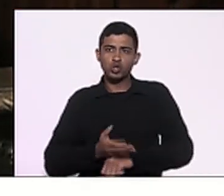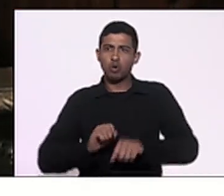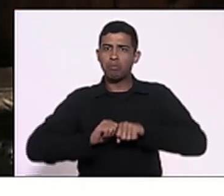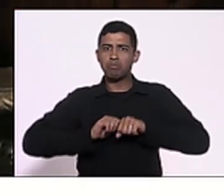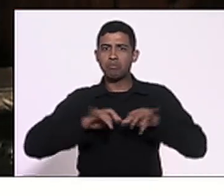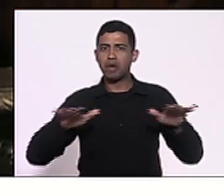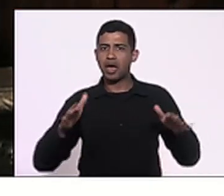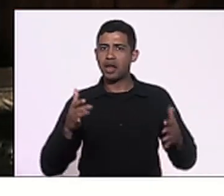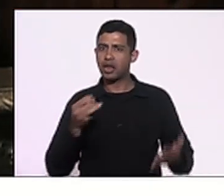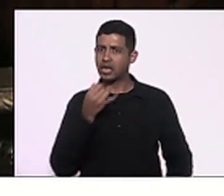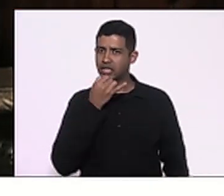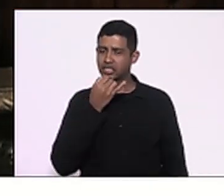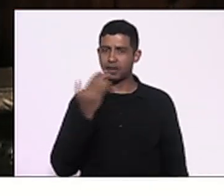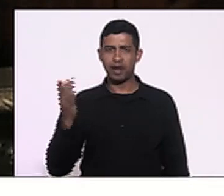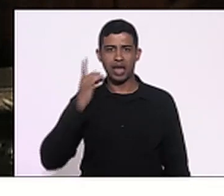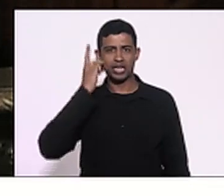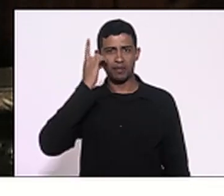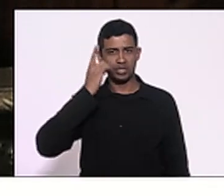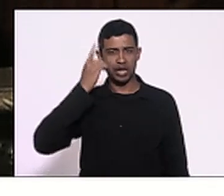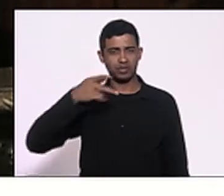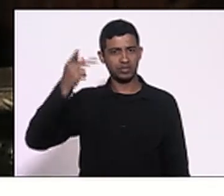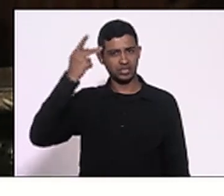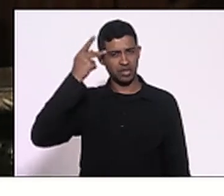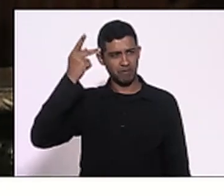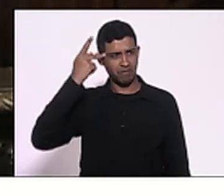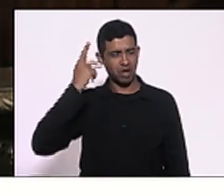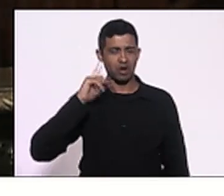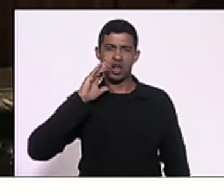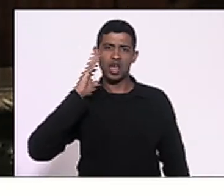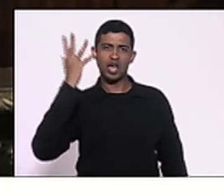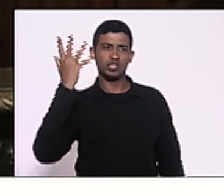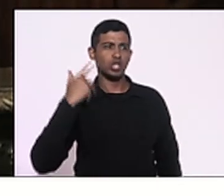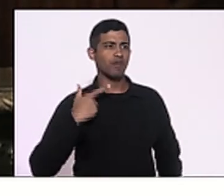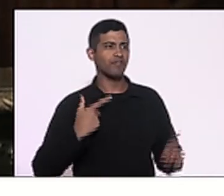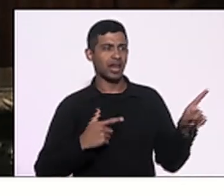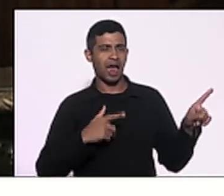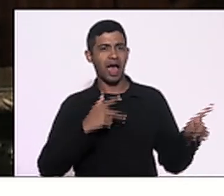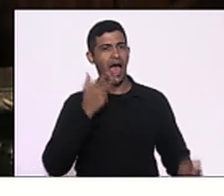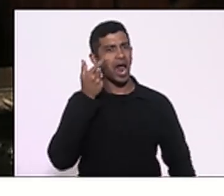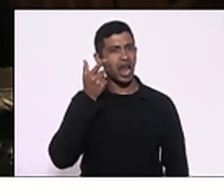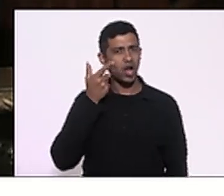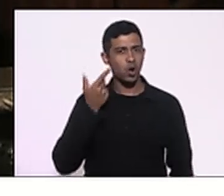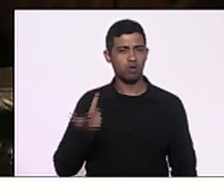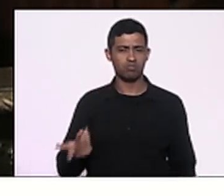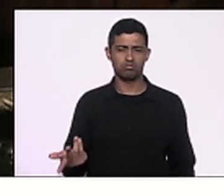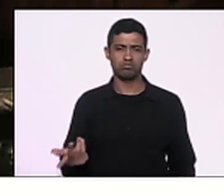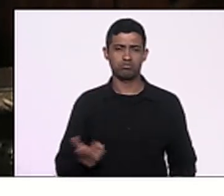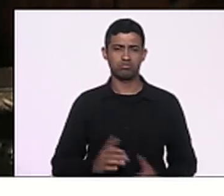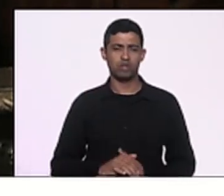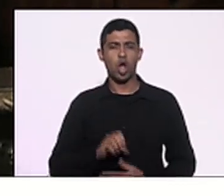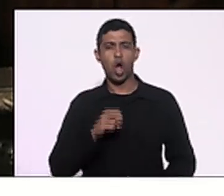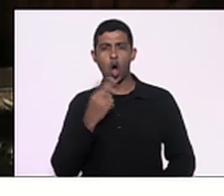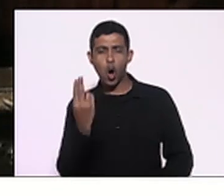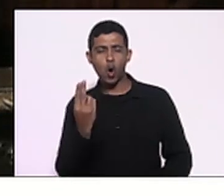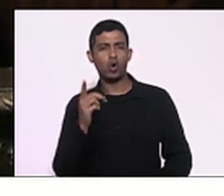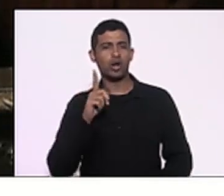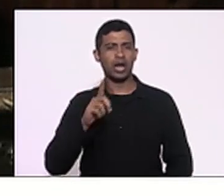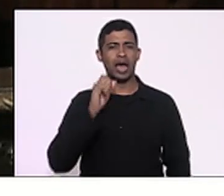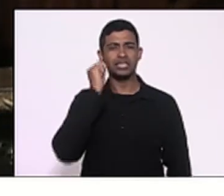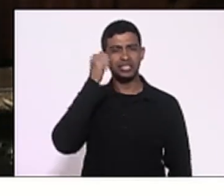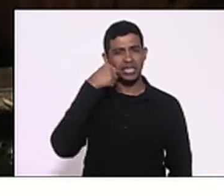direção-geral. Ele teve que sair pela porta dos fundos, que é o destino que deve merecer todo aquele, toda aquela